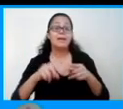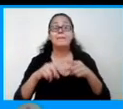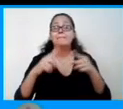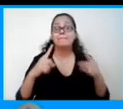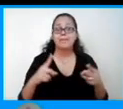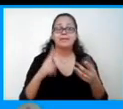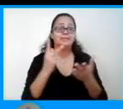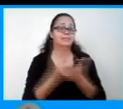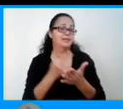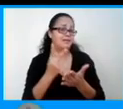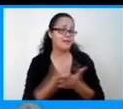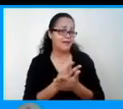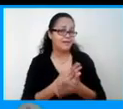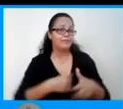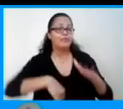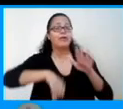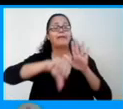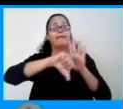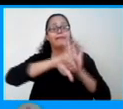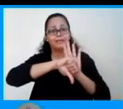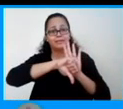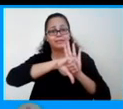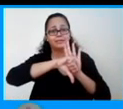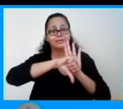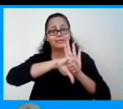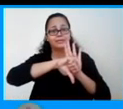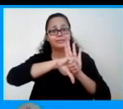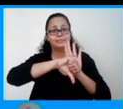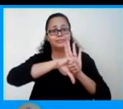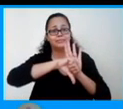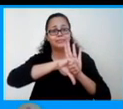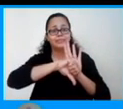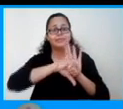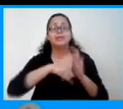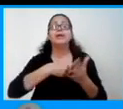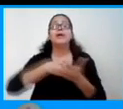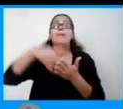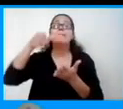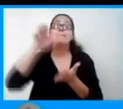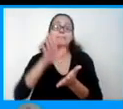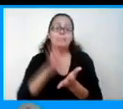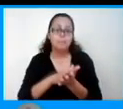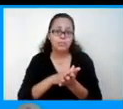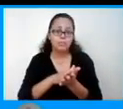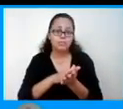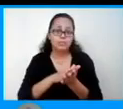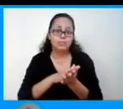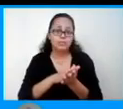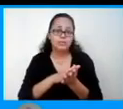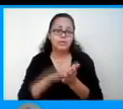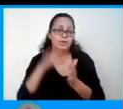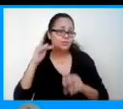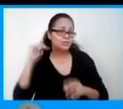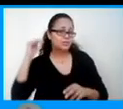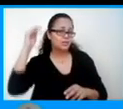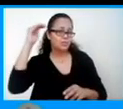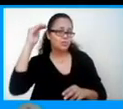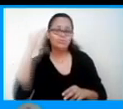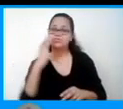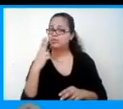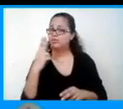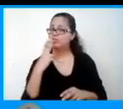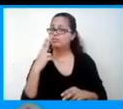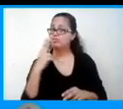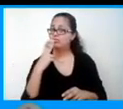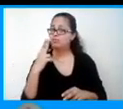Isso inclusive é crime. Tem a previsão de multa para esse tipo de prática. Adultos, às vezes, que fumam, têm a